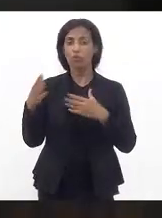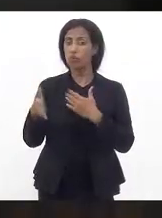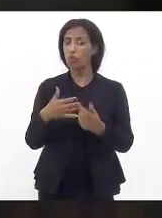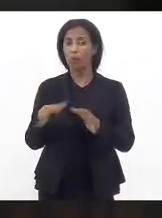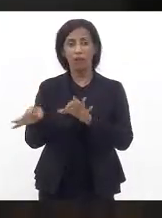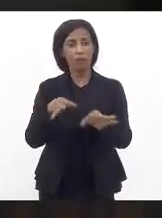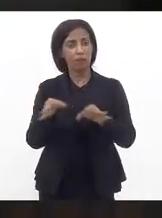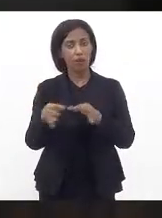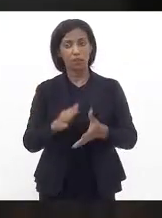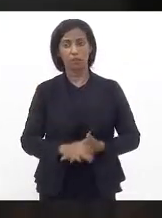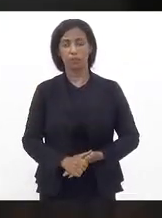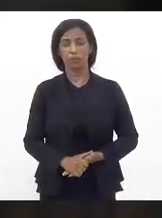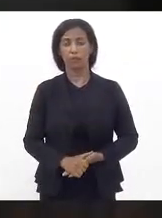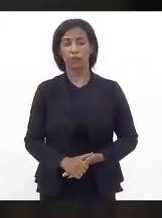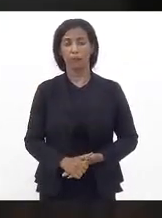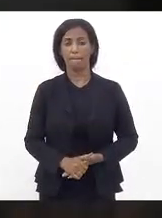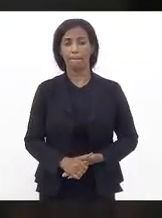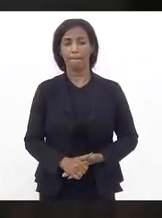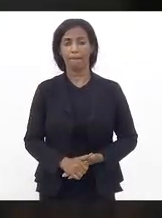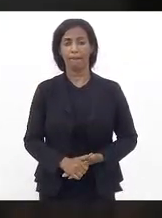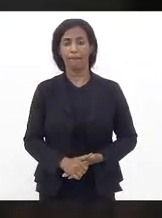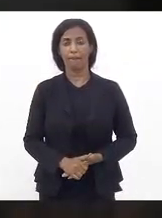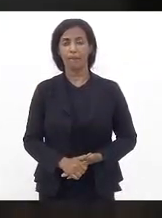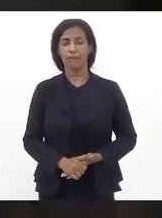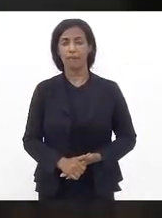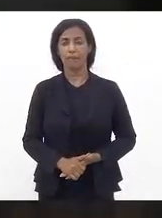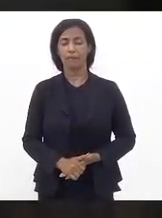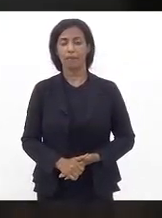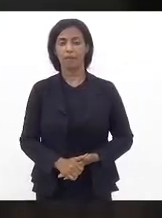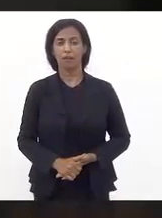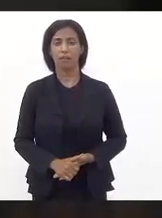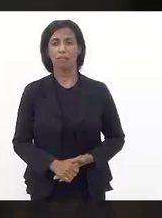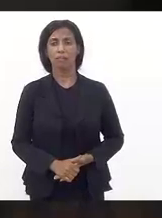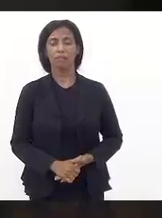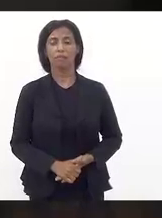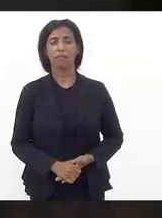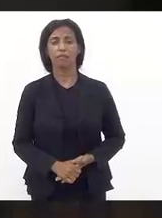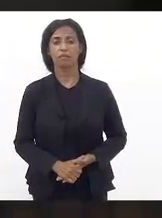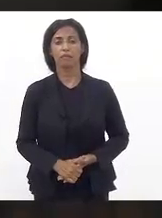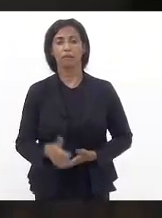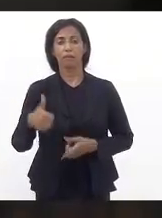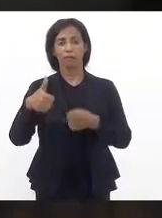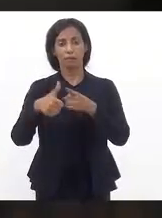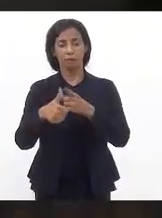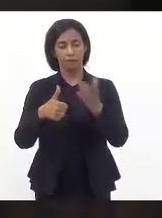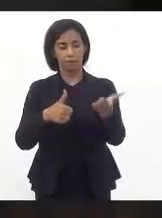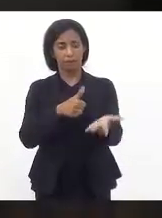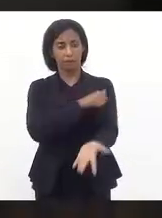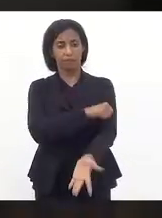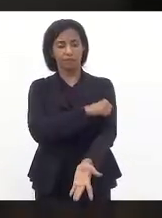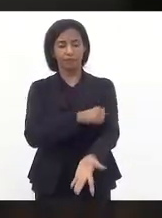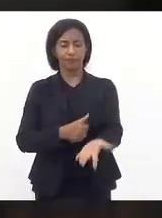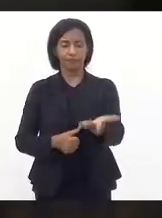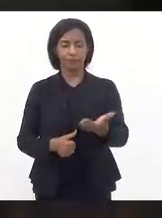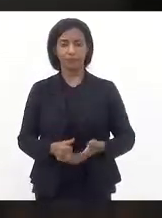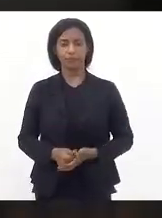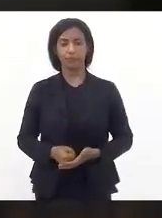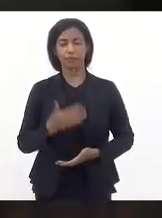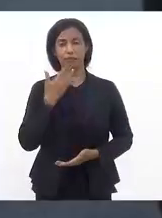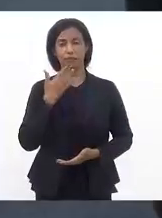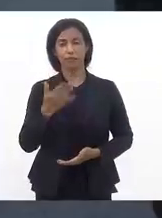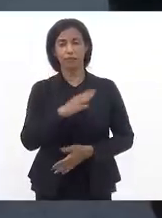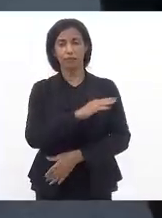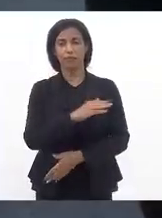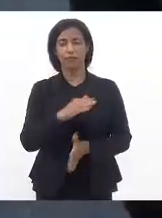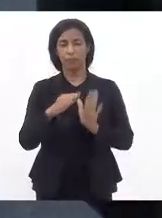de qualquer forma pela ordem deputada enfermeira Rejane logo em seguida Vou colher o parecer da comissão de turismo Presidente eu pedi um